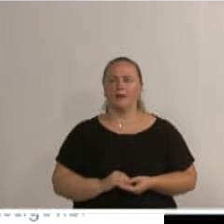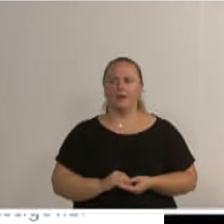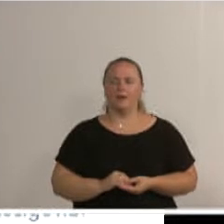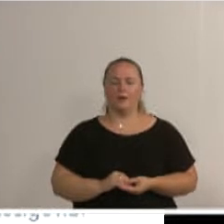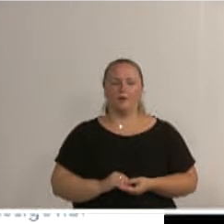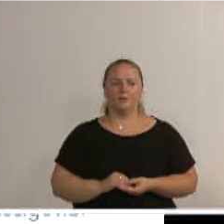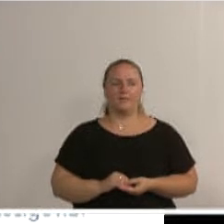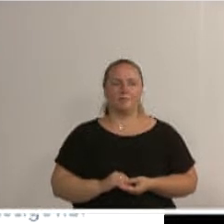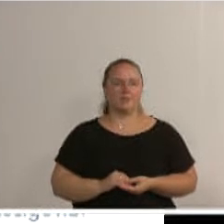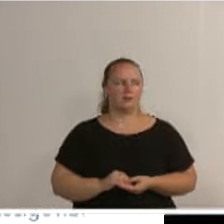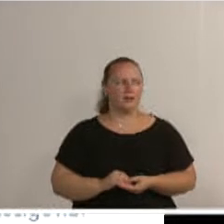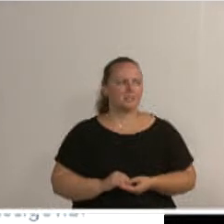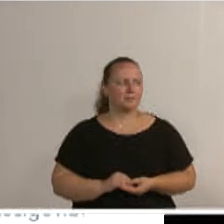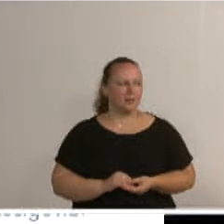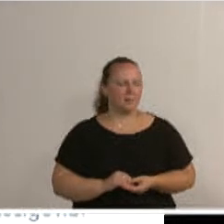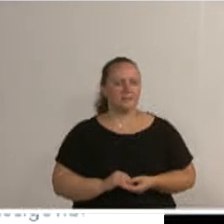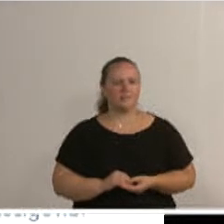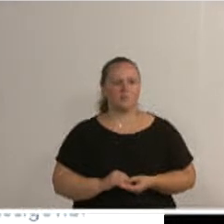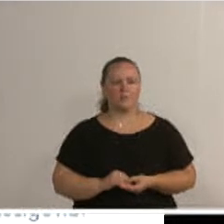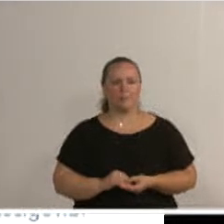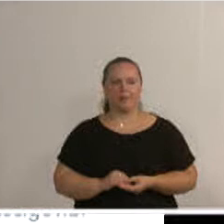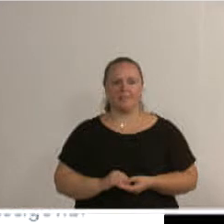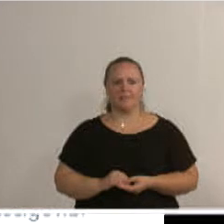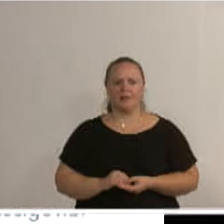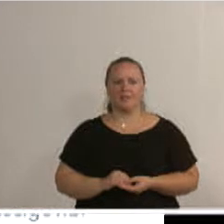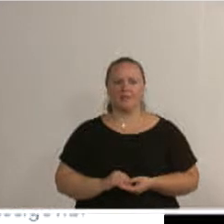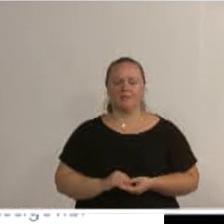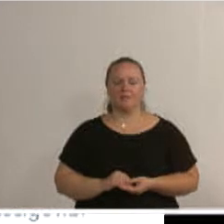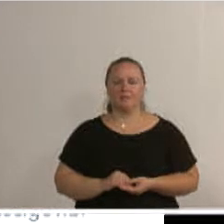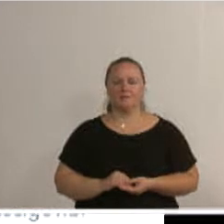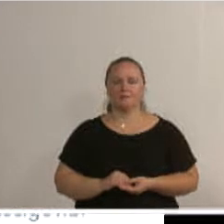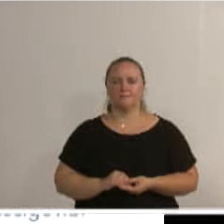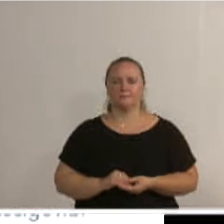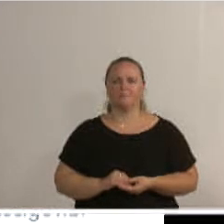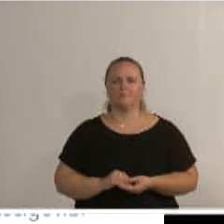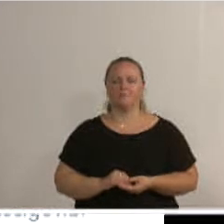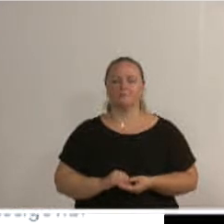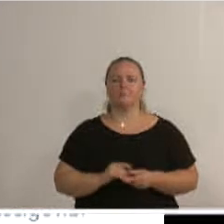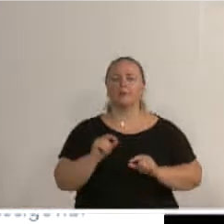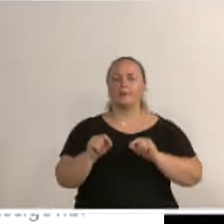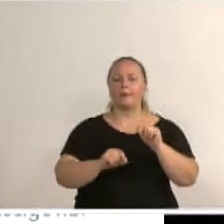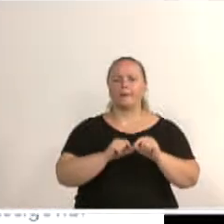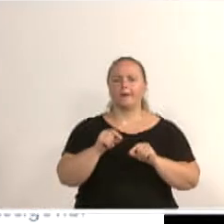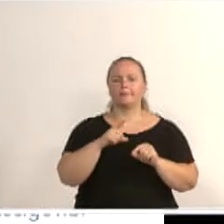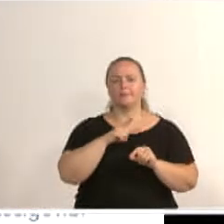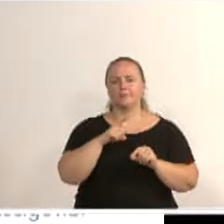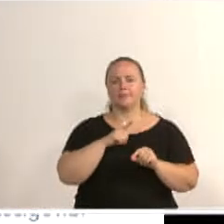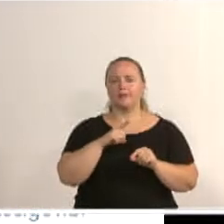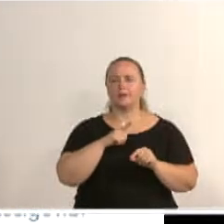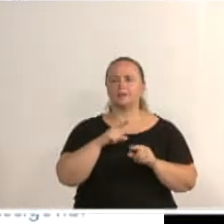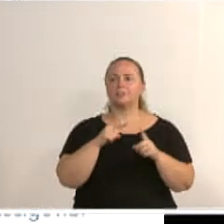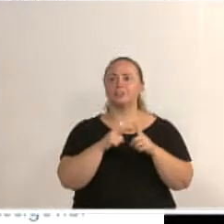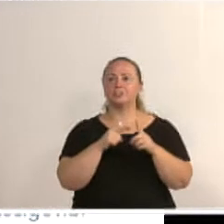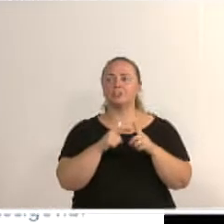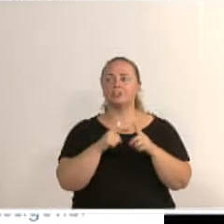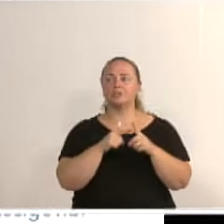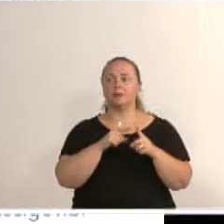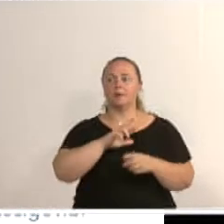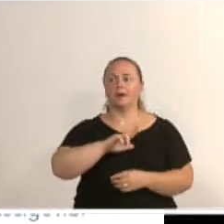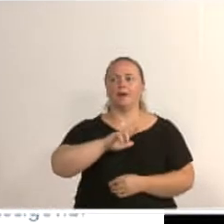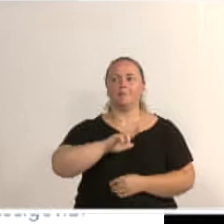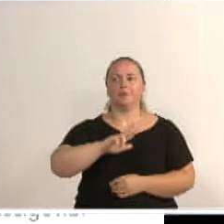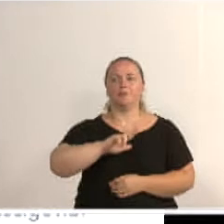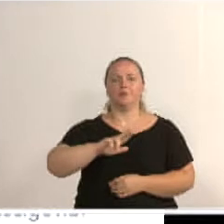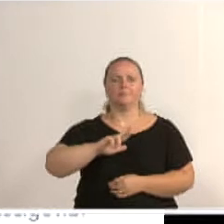Na questão da frota, nós temos uma frota hoje dividida em 5 perfis de veículos. Eu vou passar rápido aqui, porque